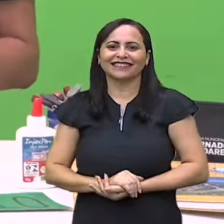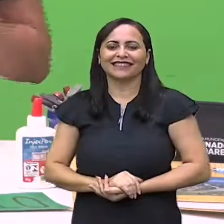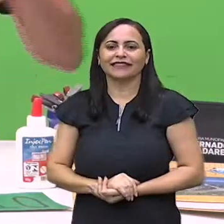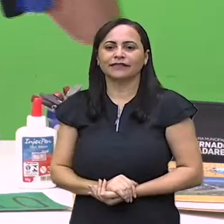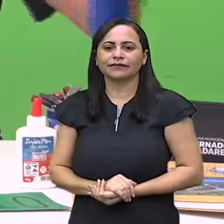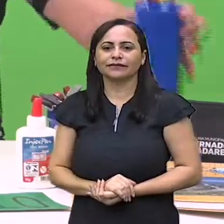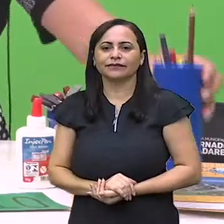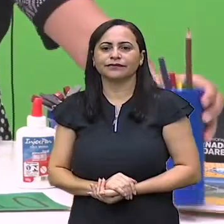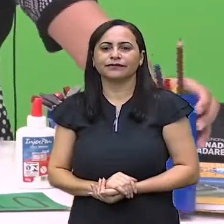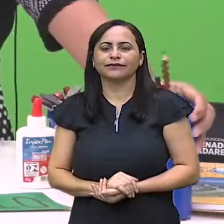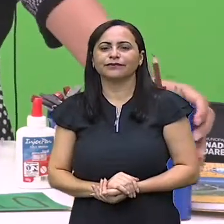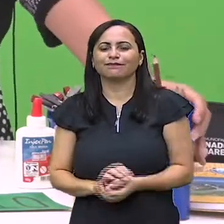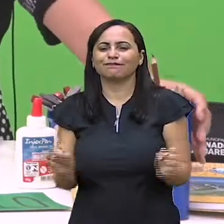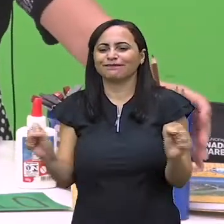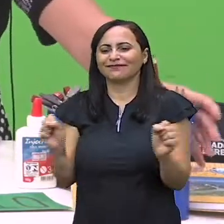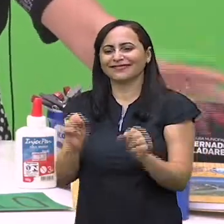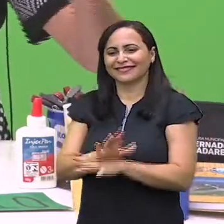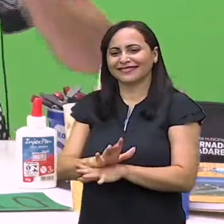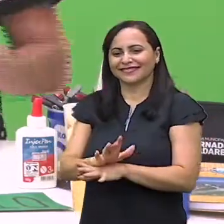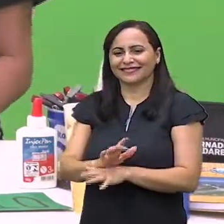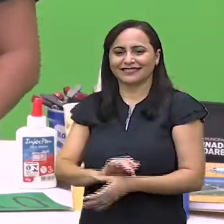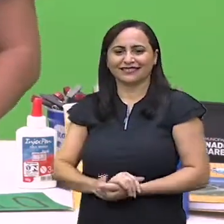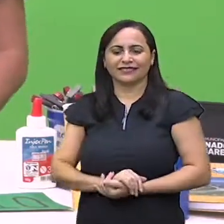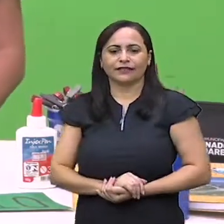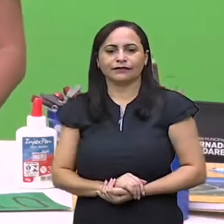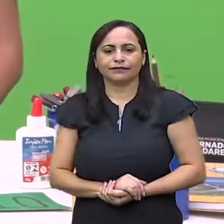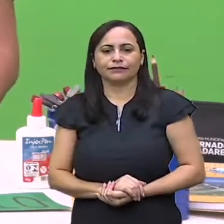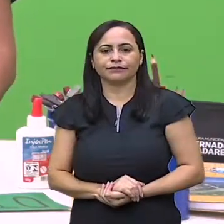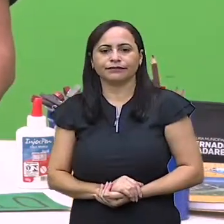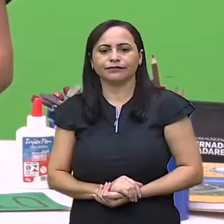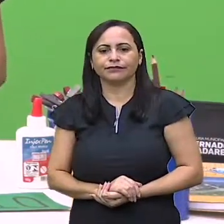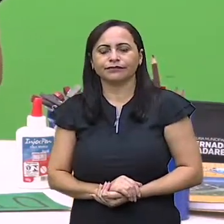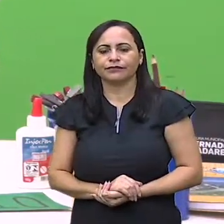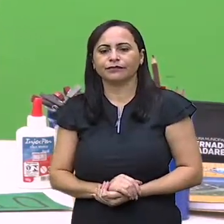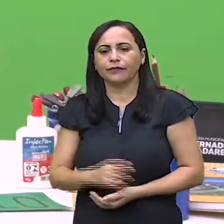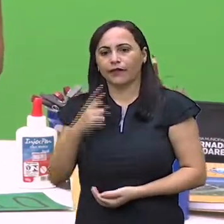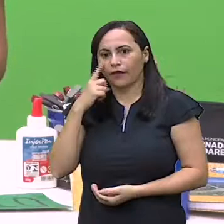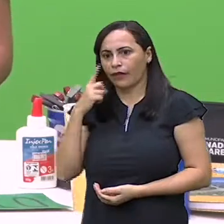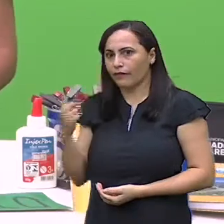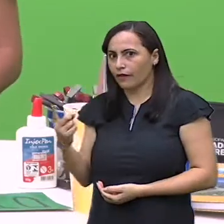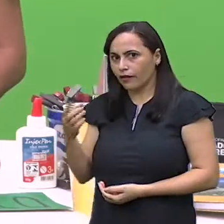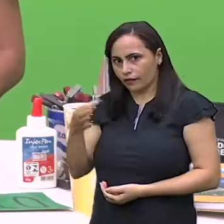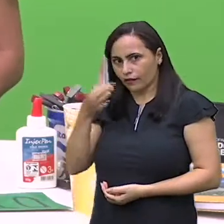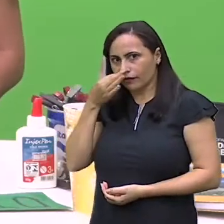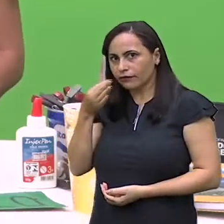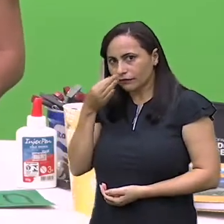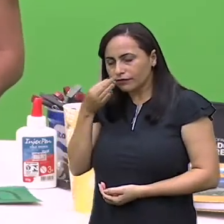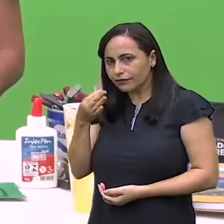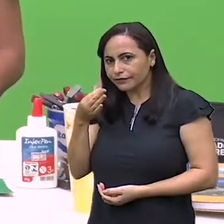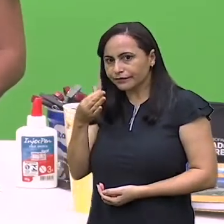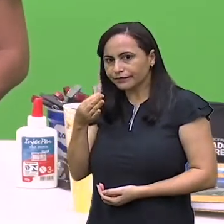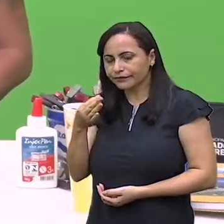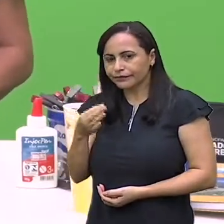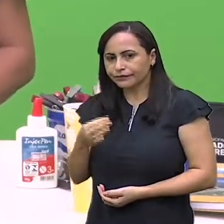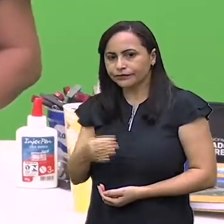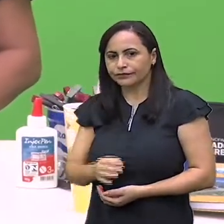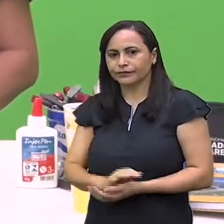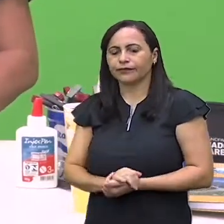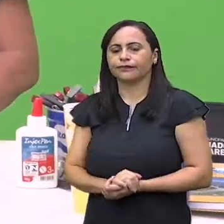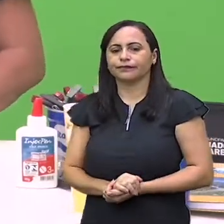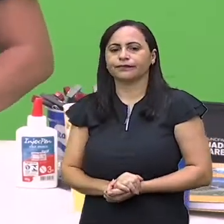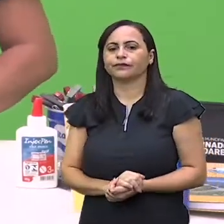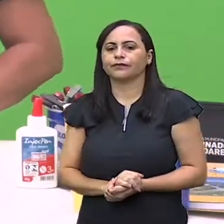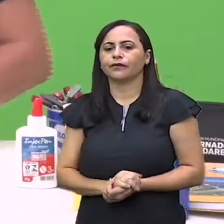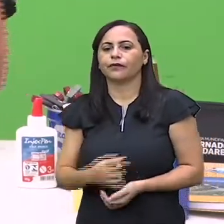Isso! Olha, completo! Aqui. E aqui, presta atenção, crianças. Vamos chegar aqui agora,